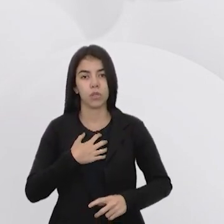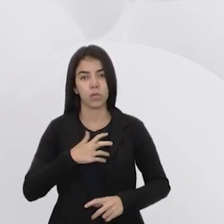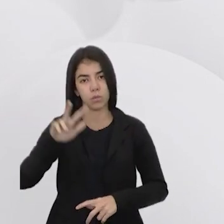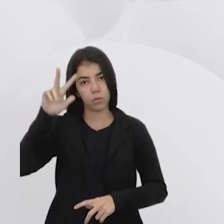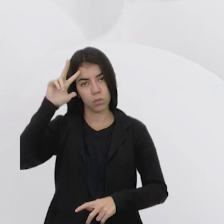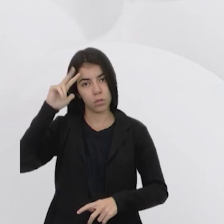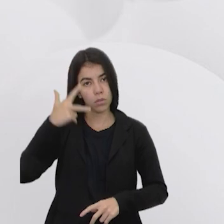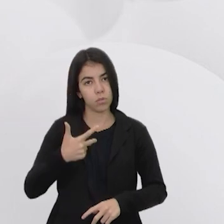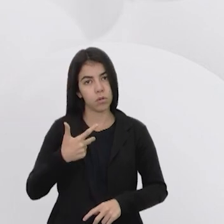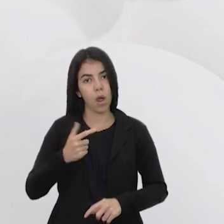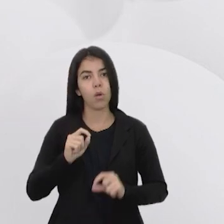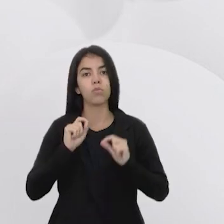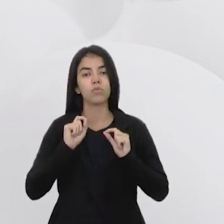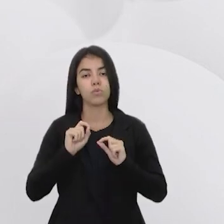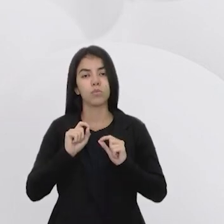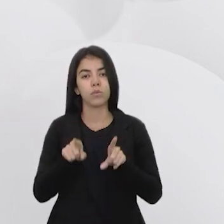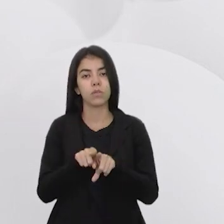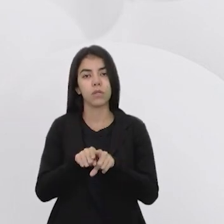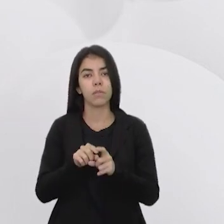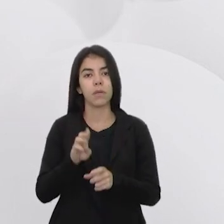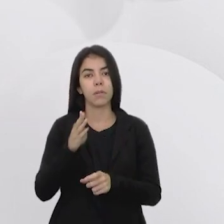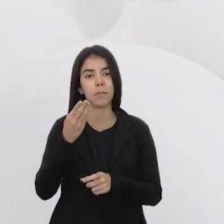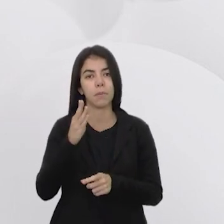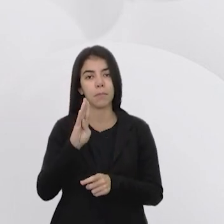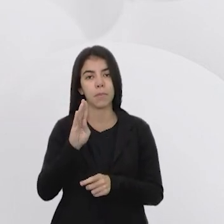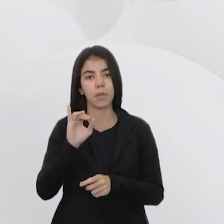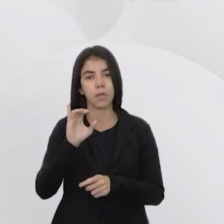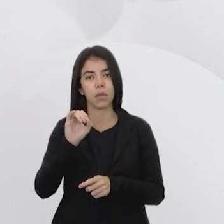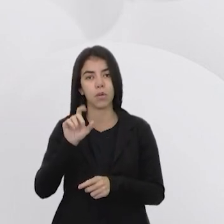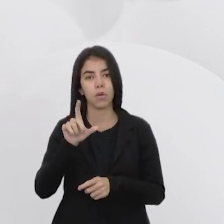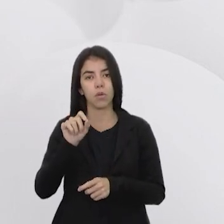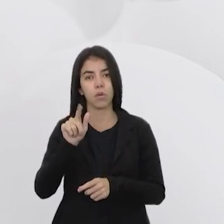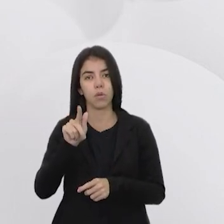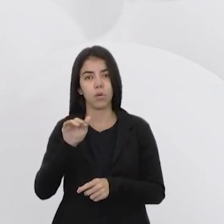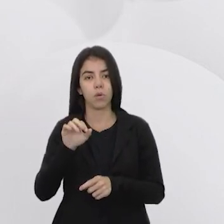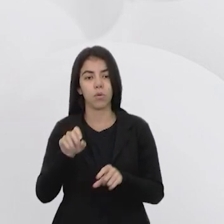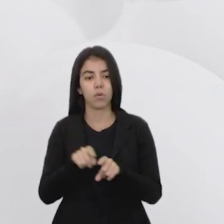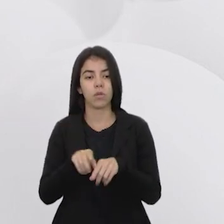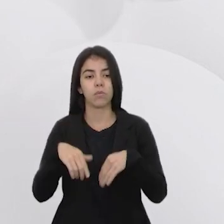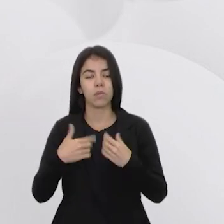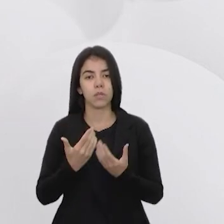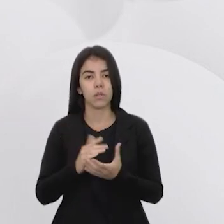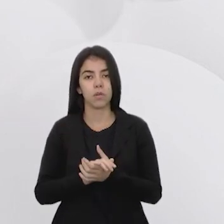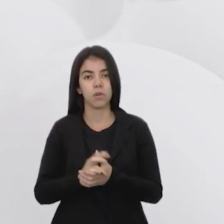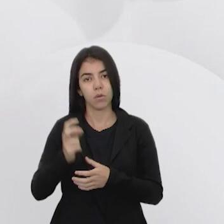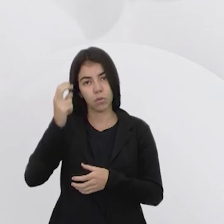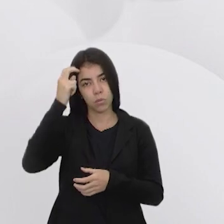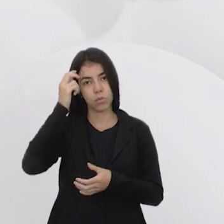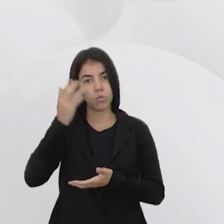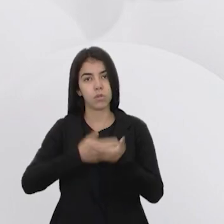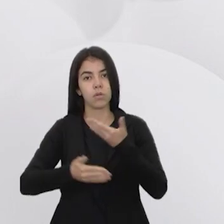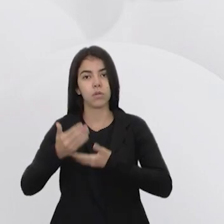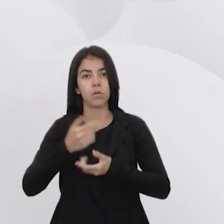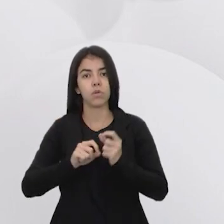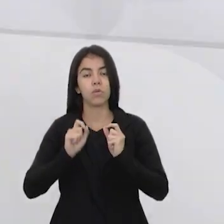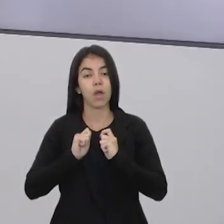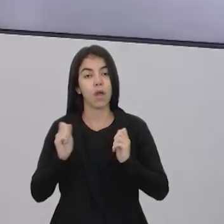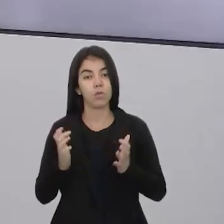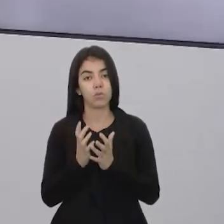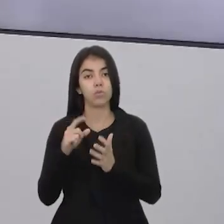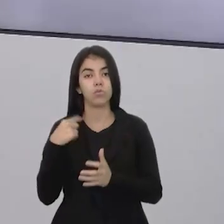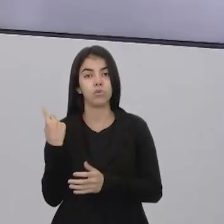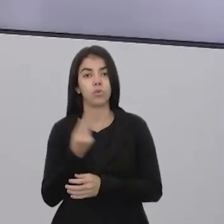natural de ser biológico. Então, a cultura envolve a nossa atitude